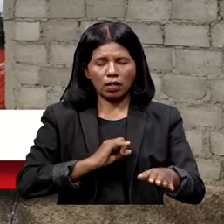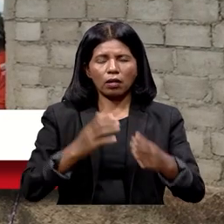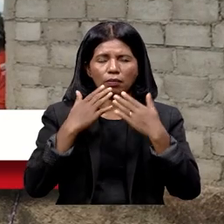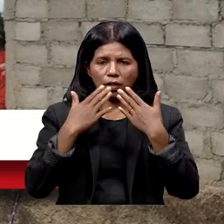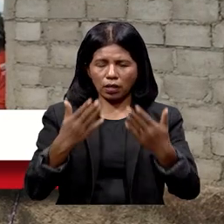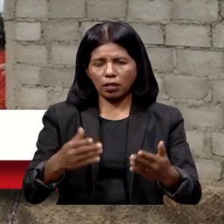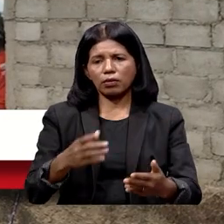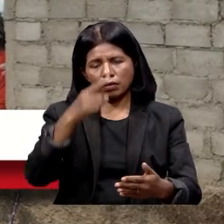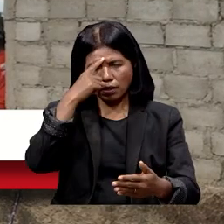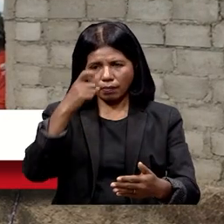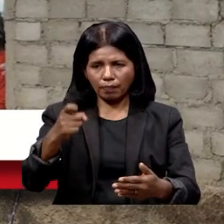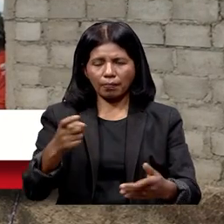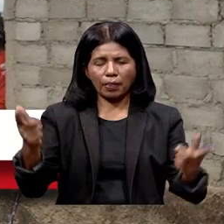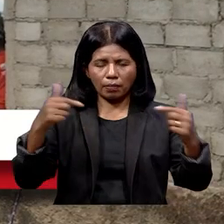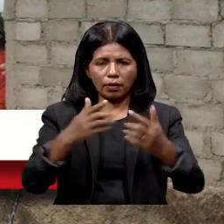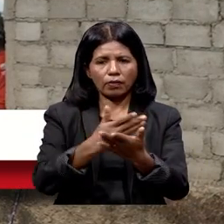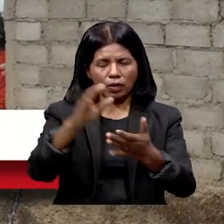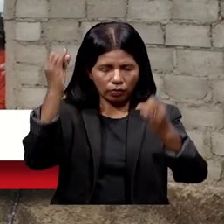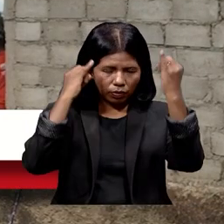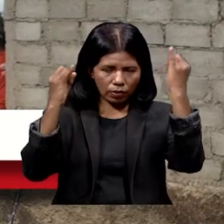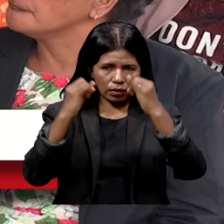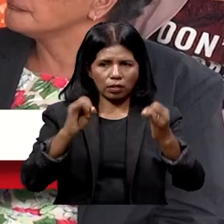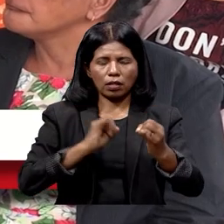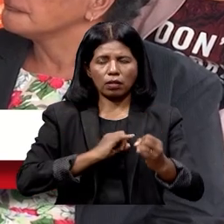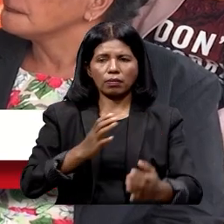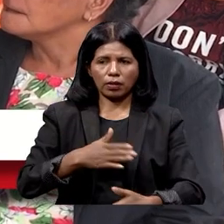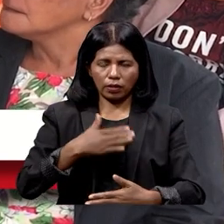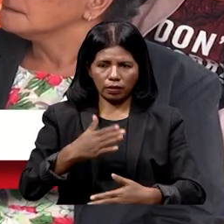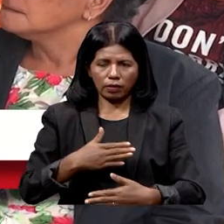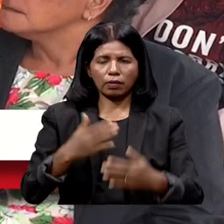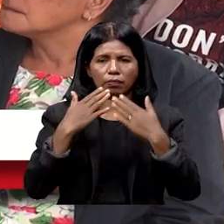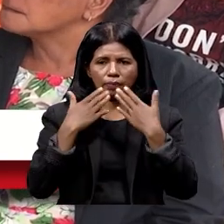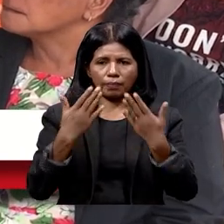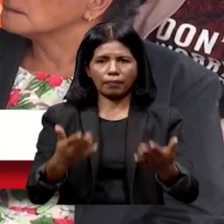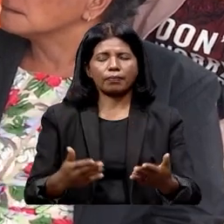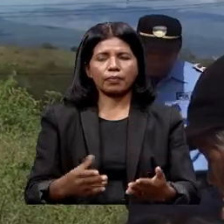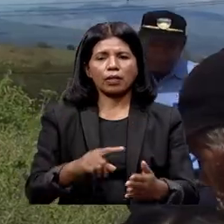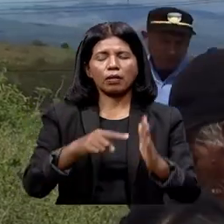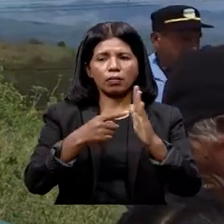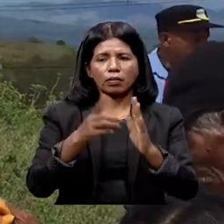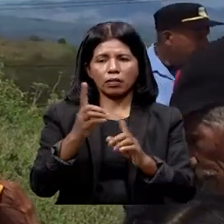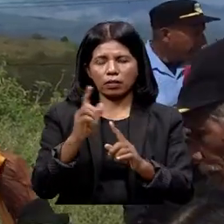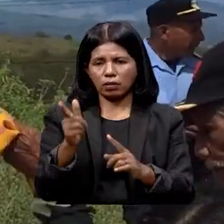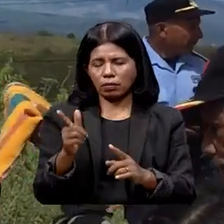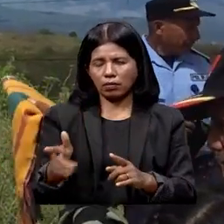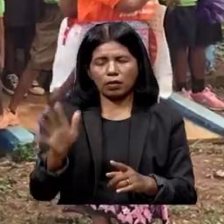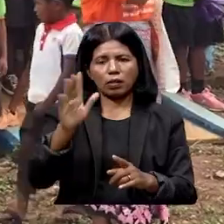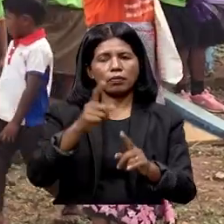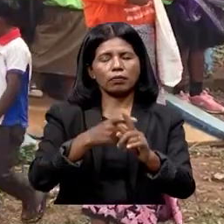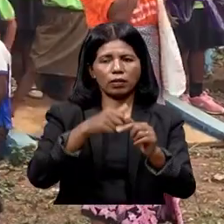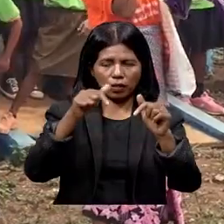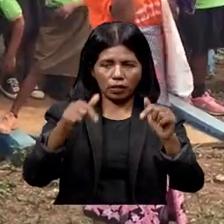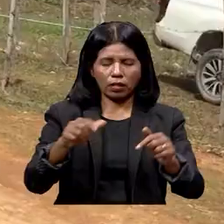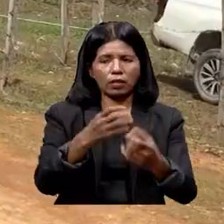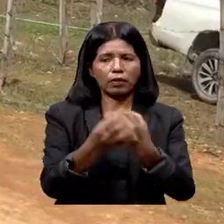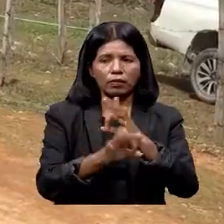tamba, mai partilha informação se me ao agradece. Campanha Hahu e Haloron Ronolo Resan Lima Fulane, no